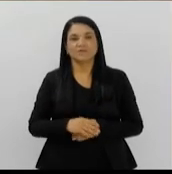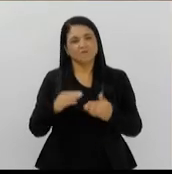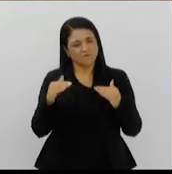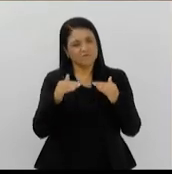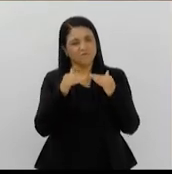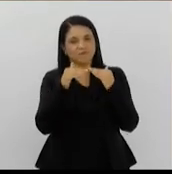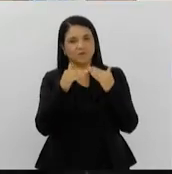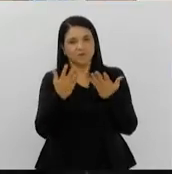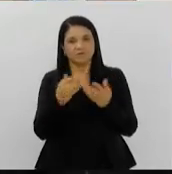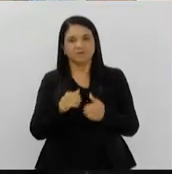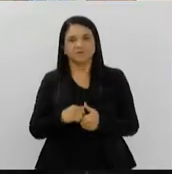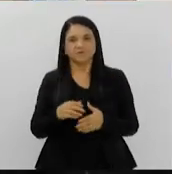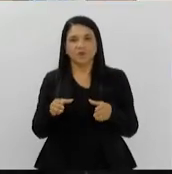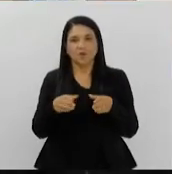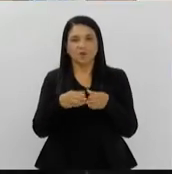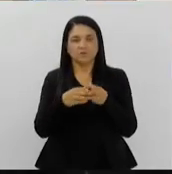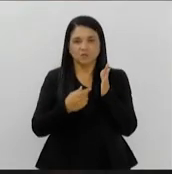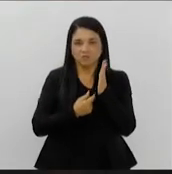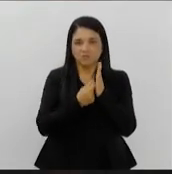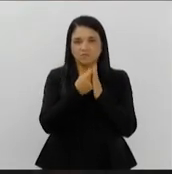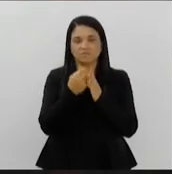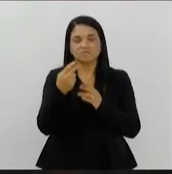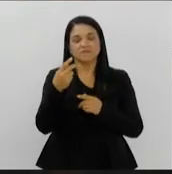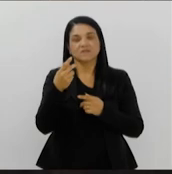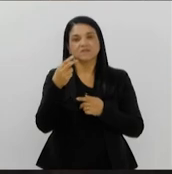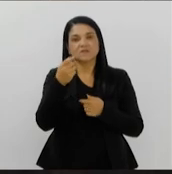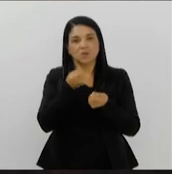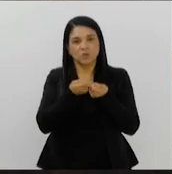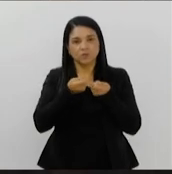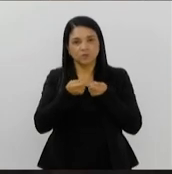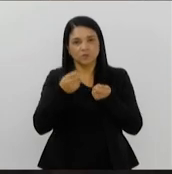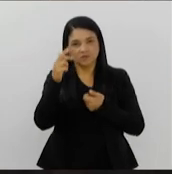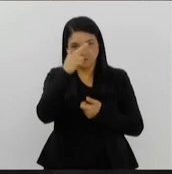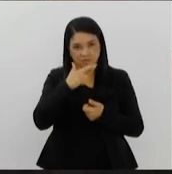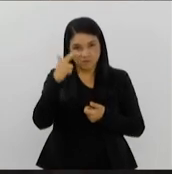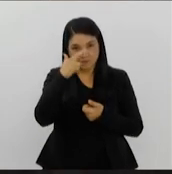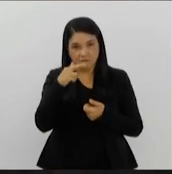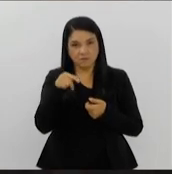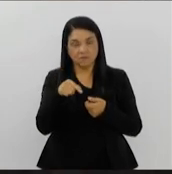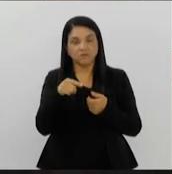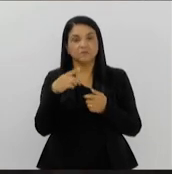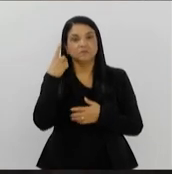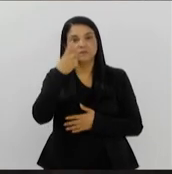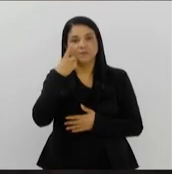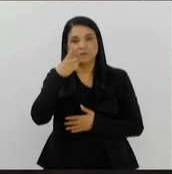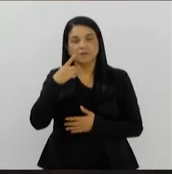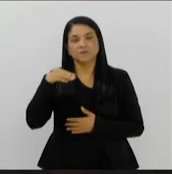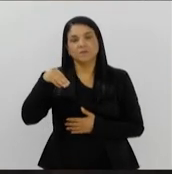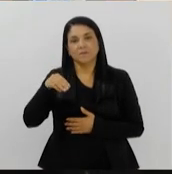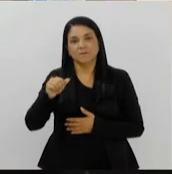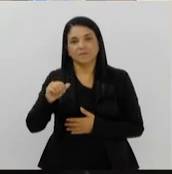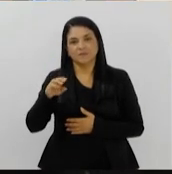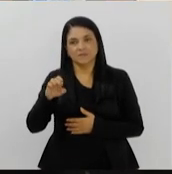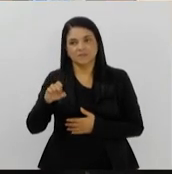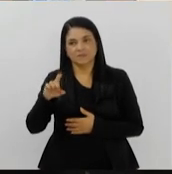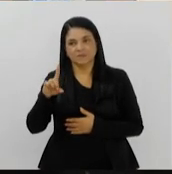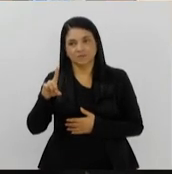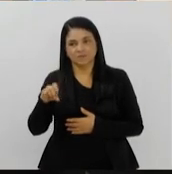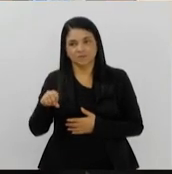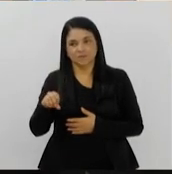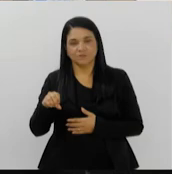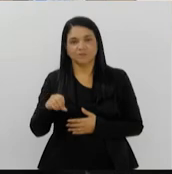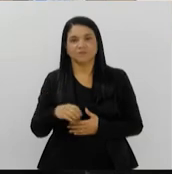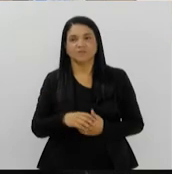Favorável. Pela Comissão de Orçamento, Finanças, Fiscalização Financeira e Controle, deputado Carlos Macedo.